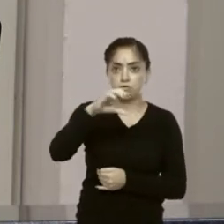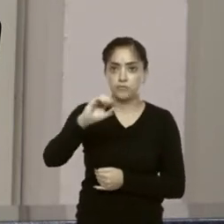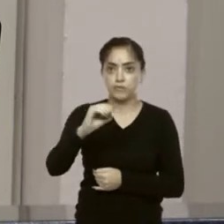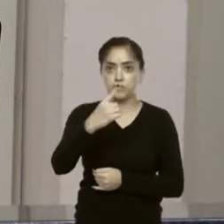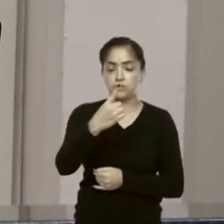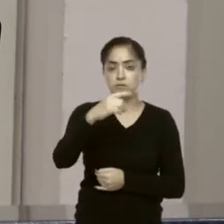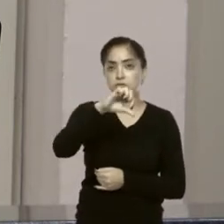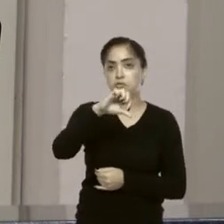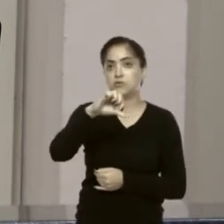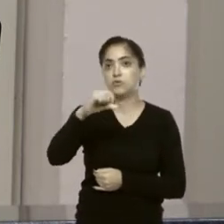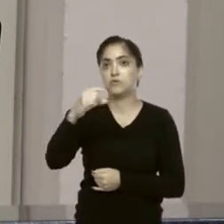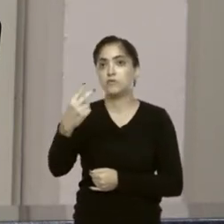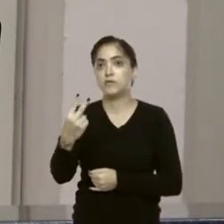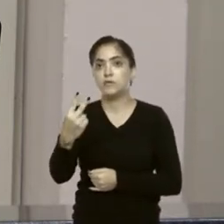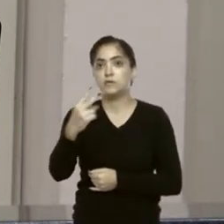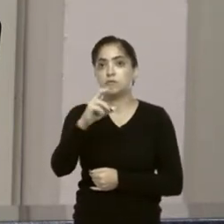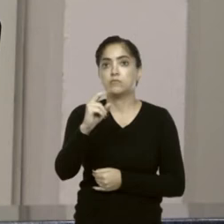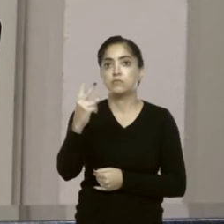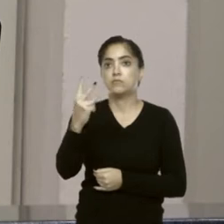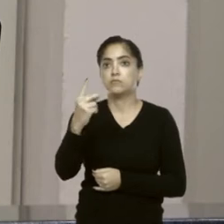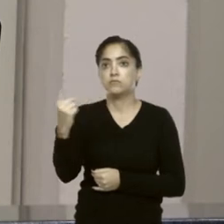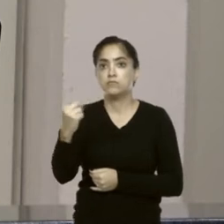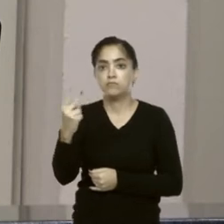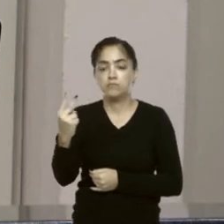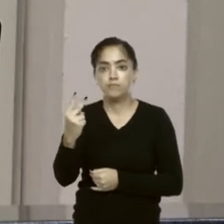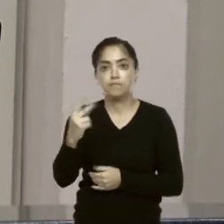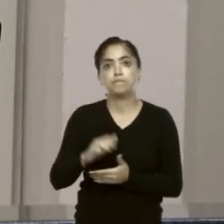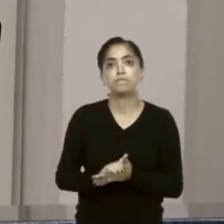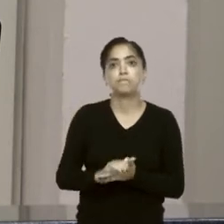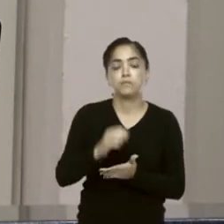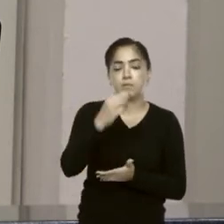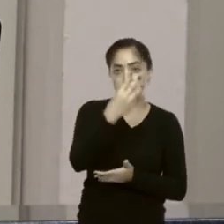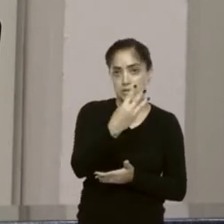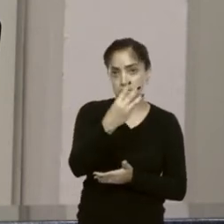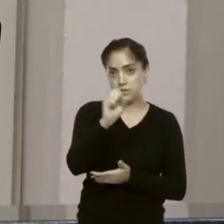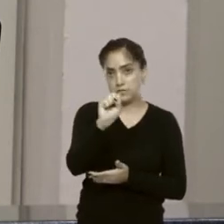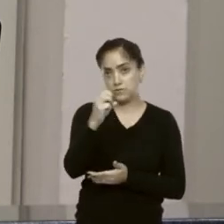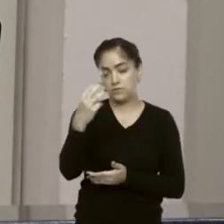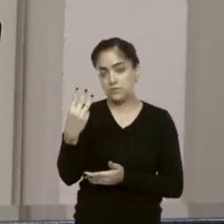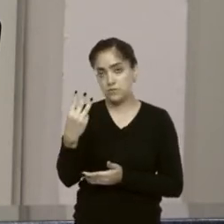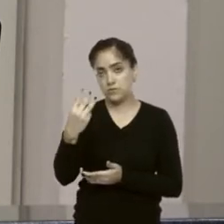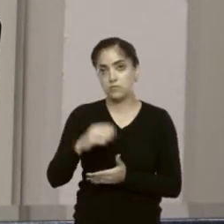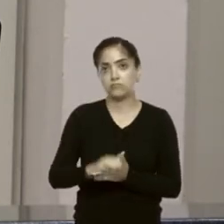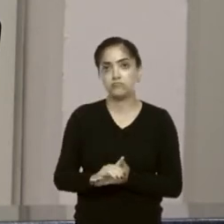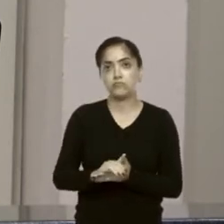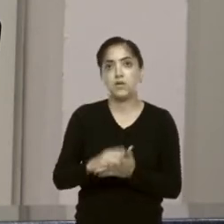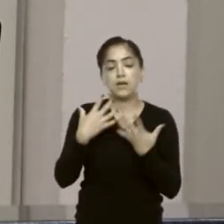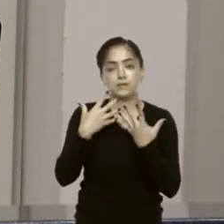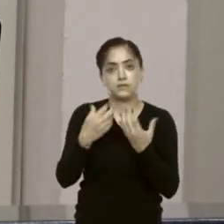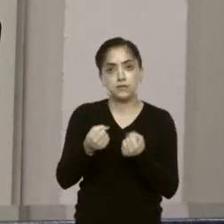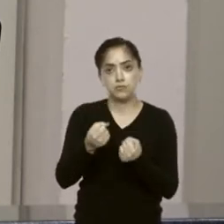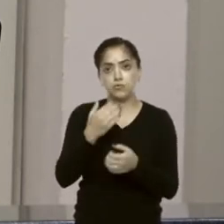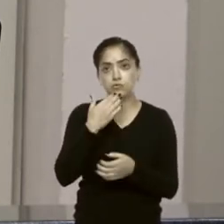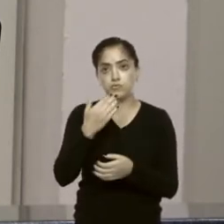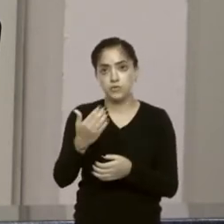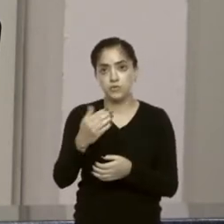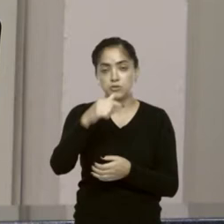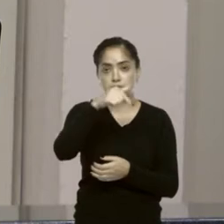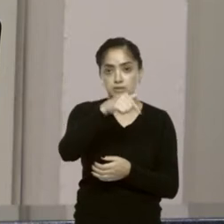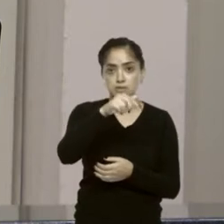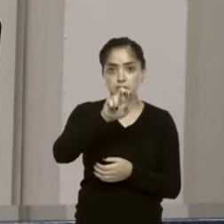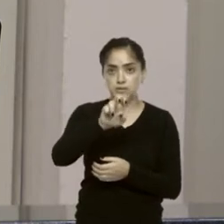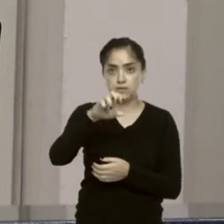190 e 191/2022 e as moções 370 e 383. Na sequência, o presidente deferiu os requerimentos